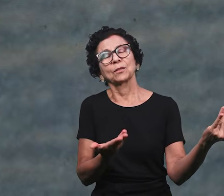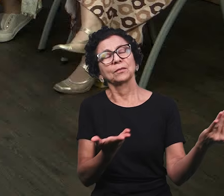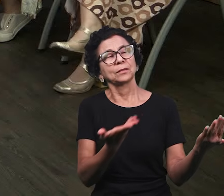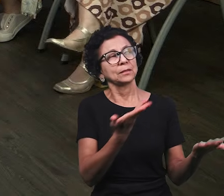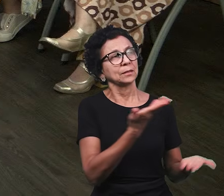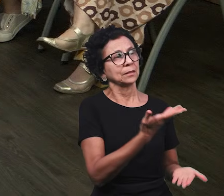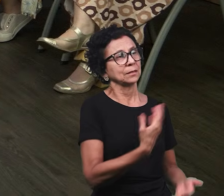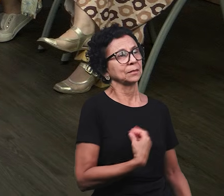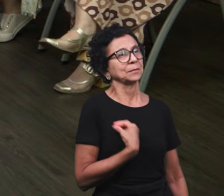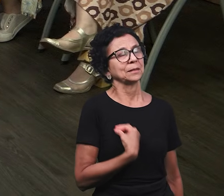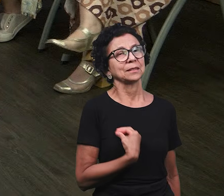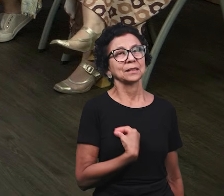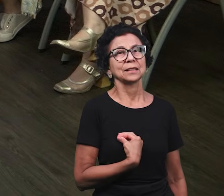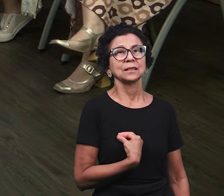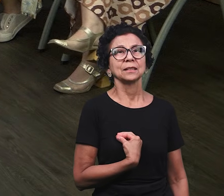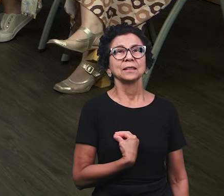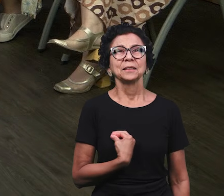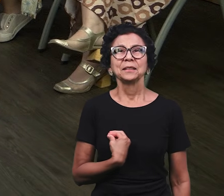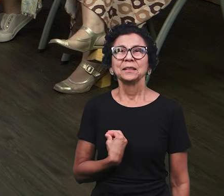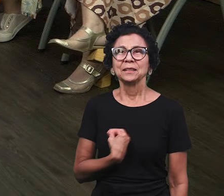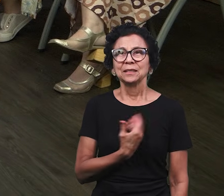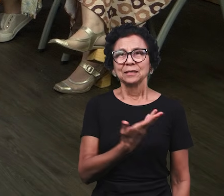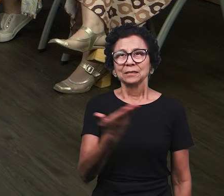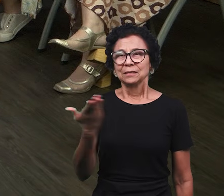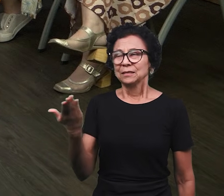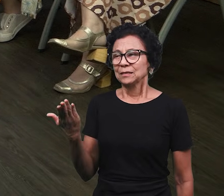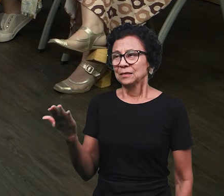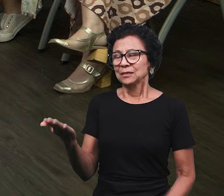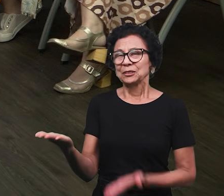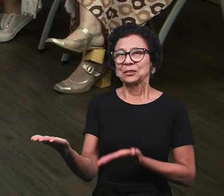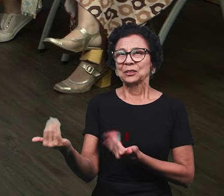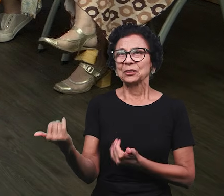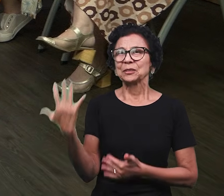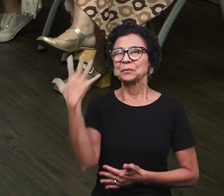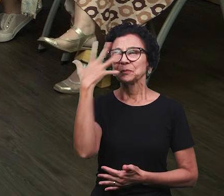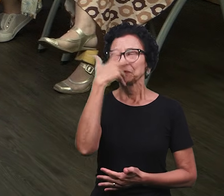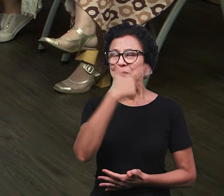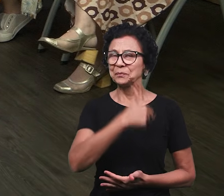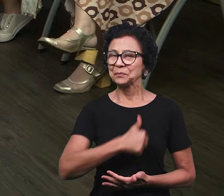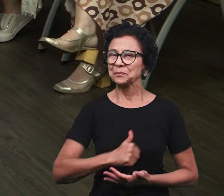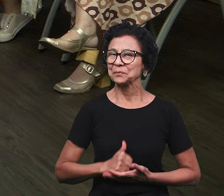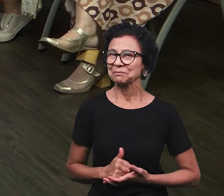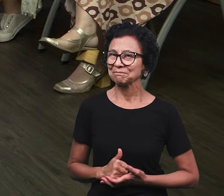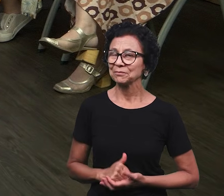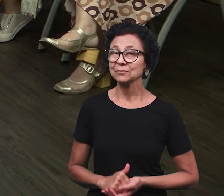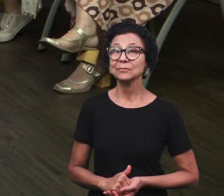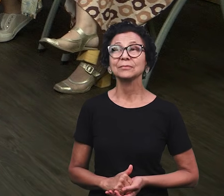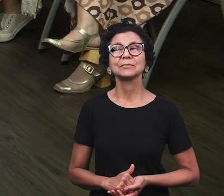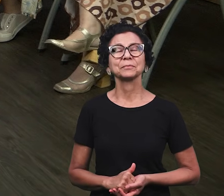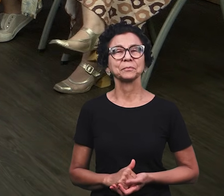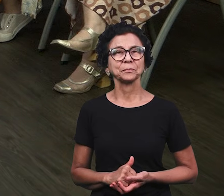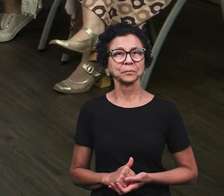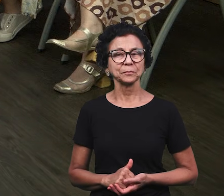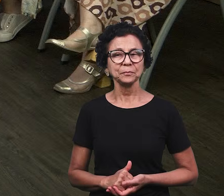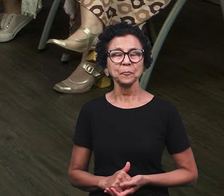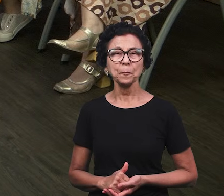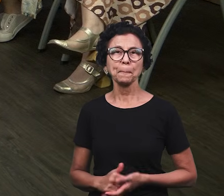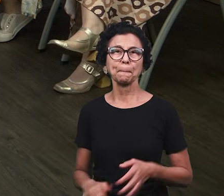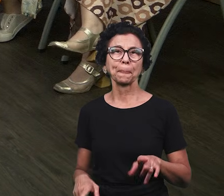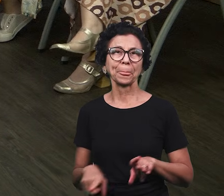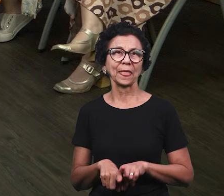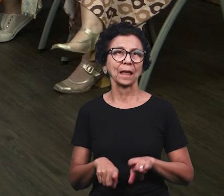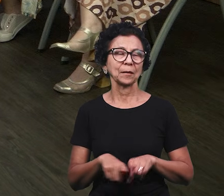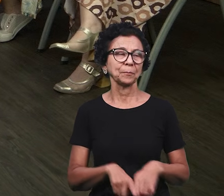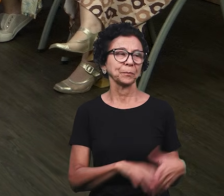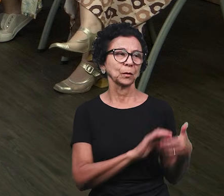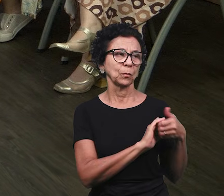hoje aqui. Eu venho para essa câmera, está aqui esse grupo de jovens, sempre muito bonito que está aqui. E eu vou começar cumprimentando o